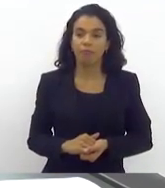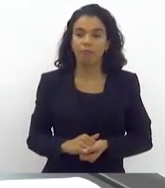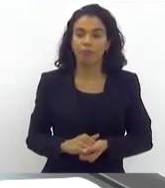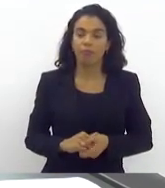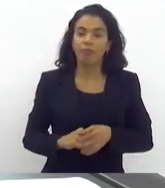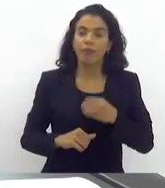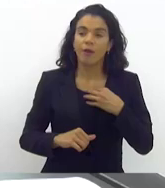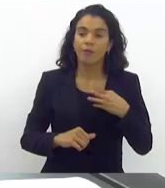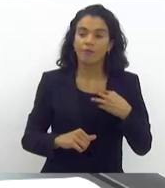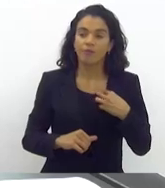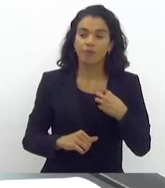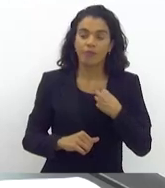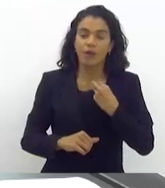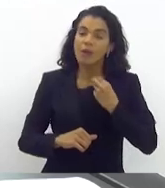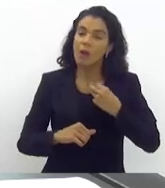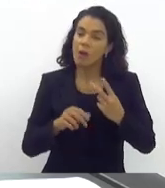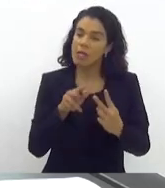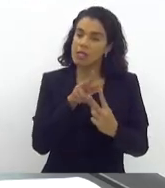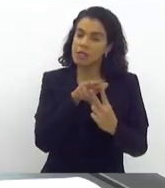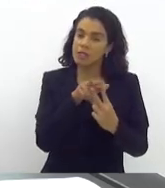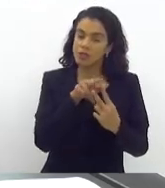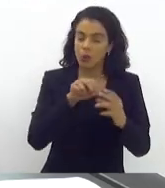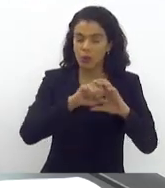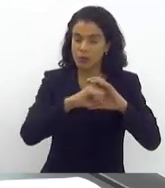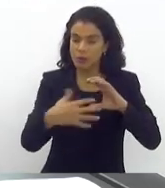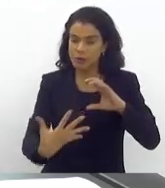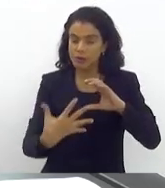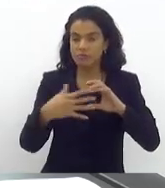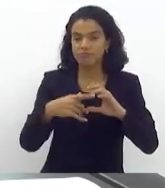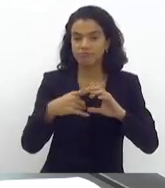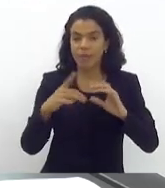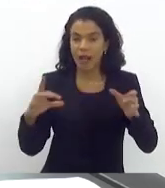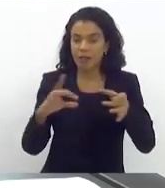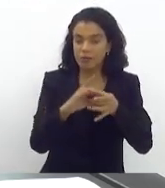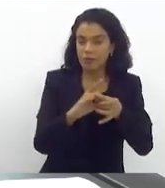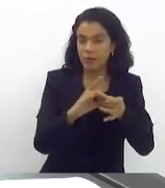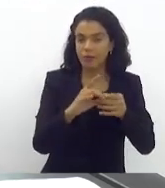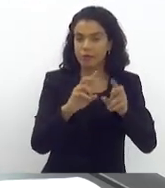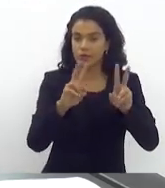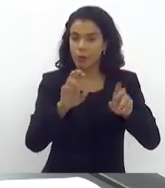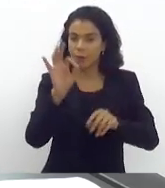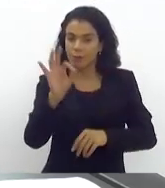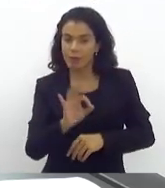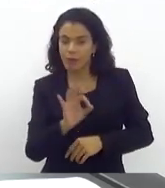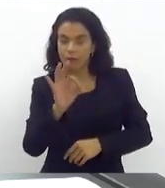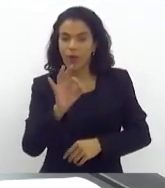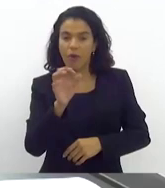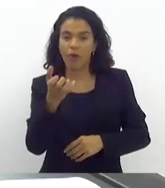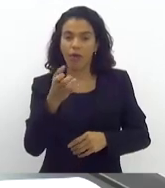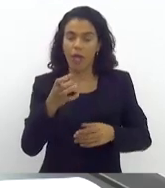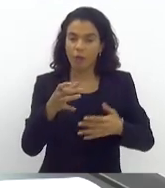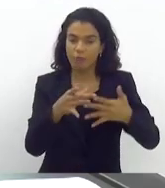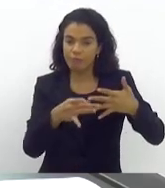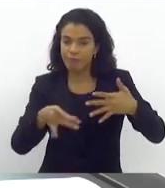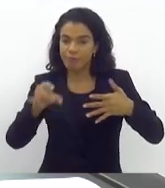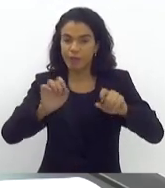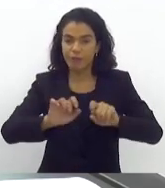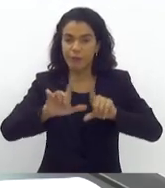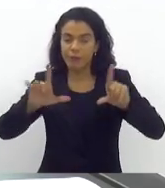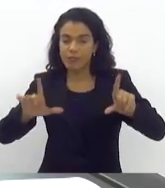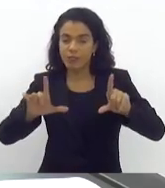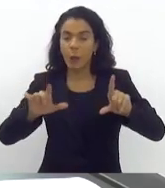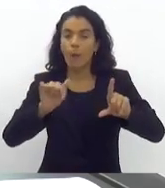esses dois aspectos, né, relacionados à questão dos percentuais, eu queria destacar